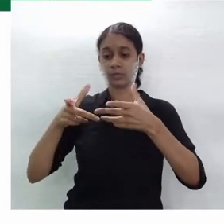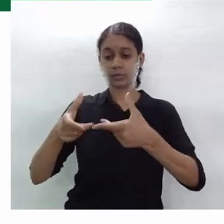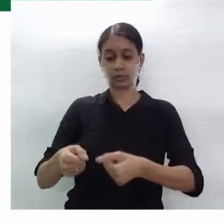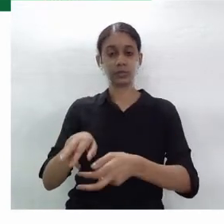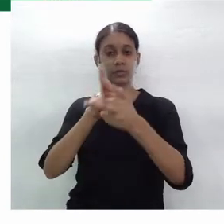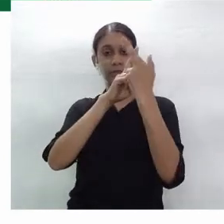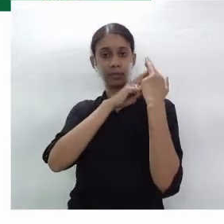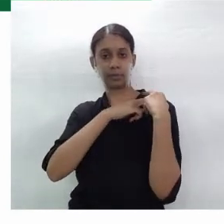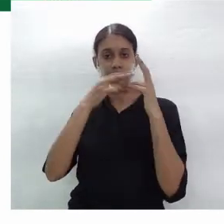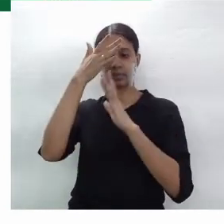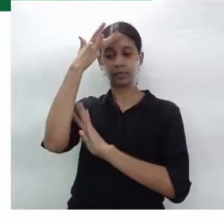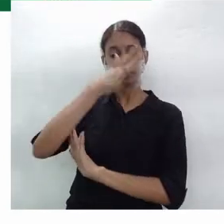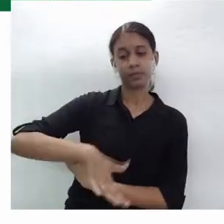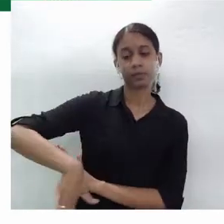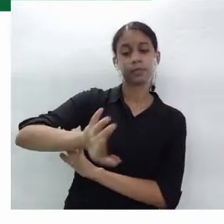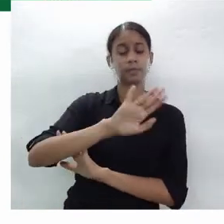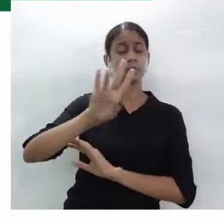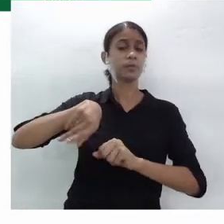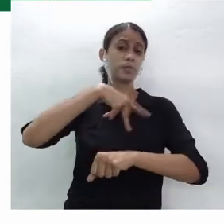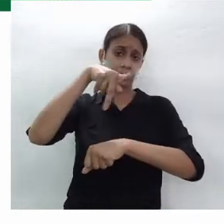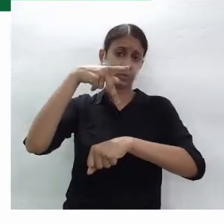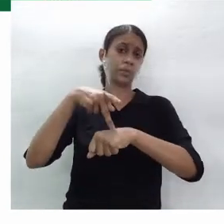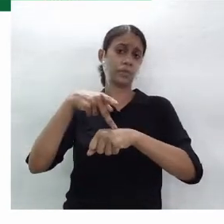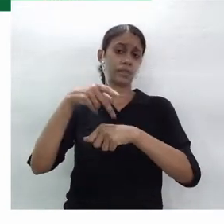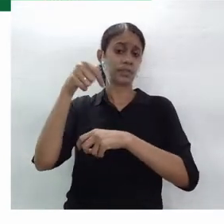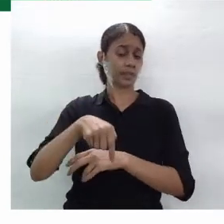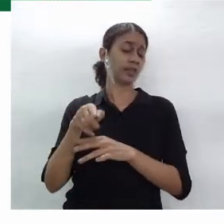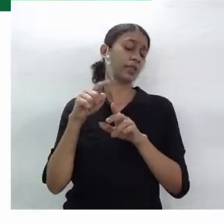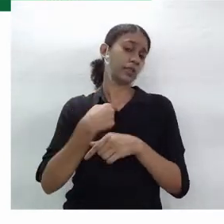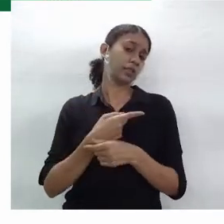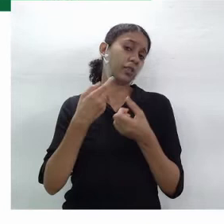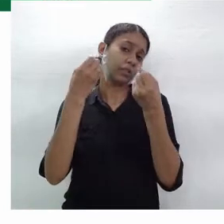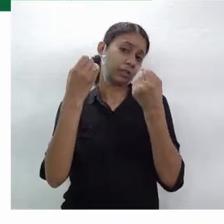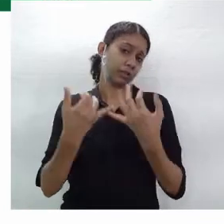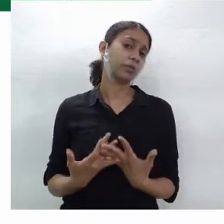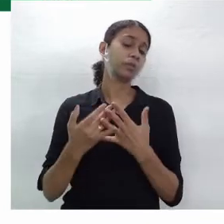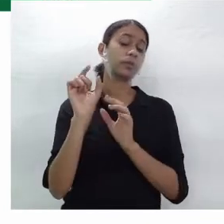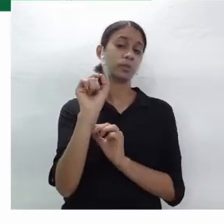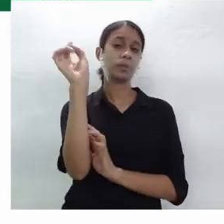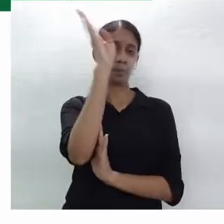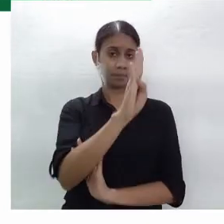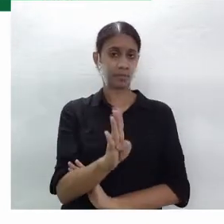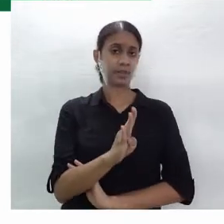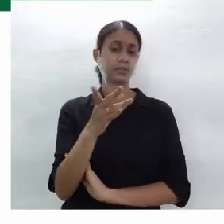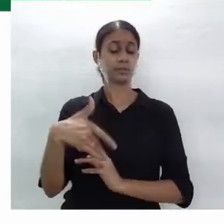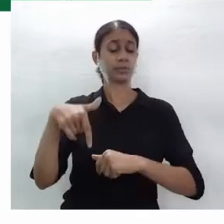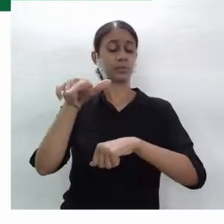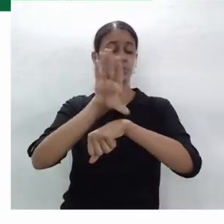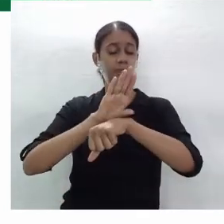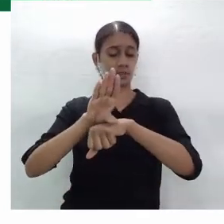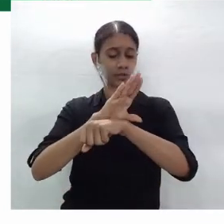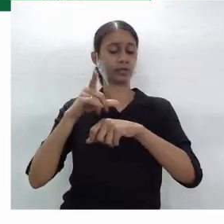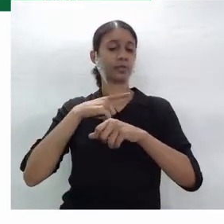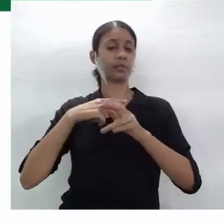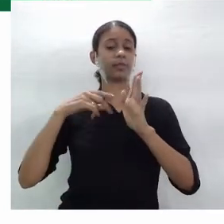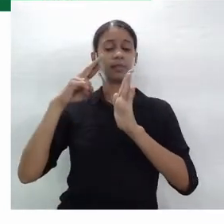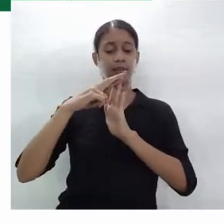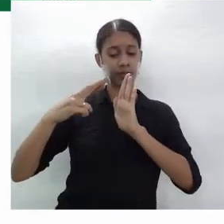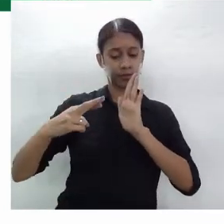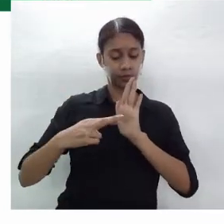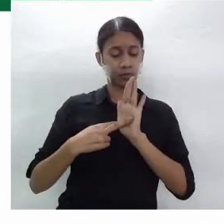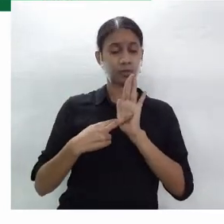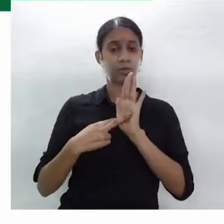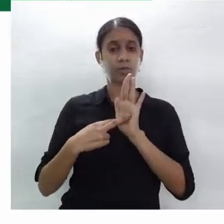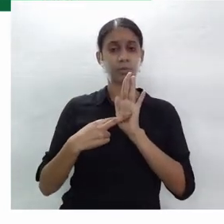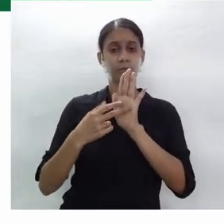representa o povo de um determinado país, no caso o Brasil, e nessa Constituição Federal vai ter as normas, garantias de